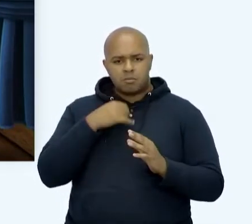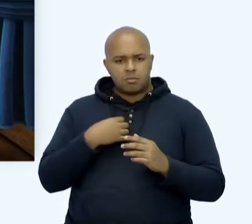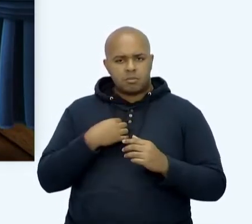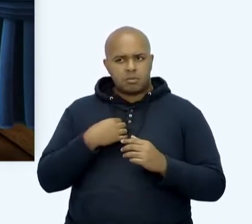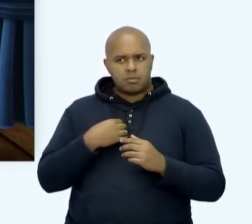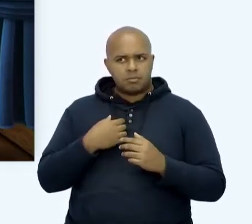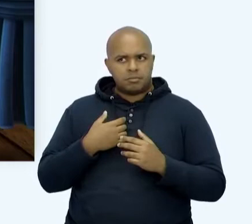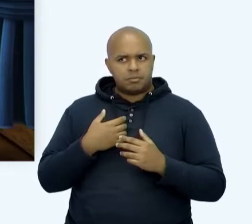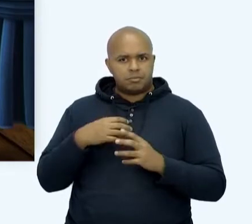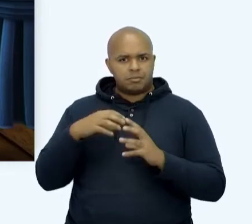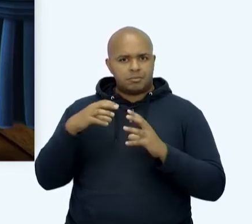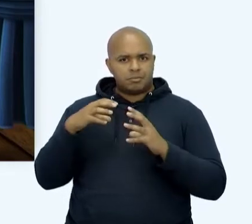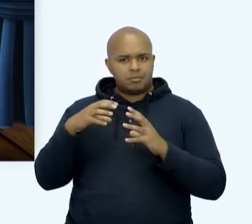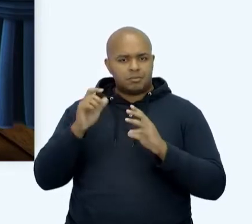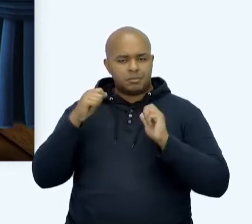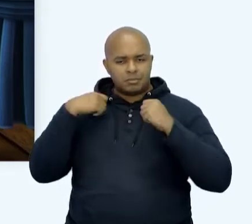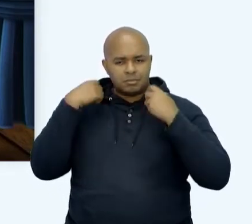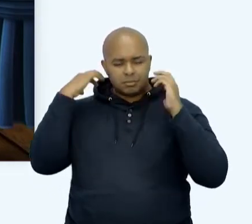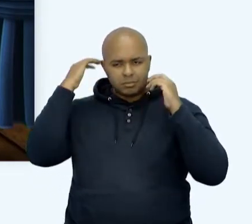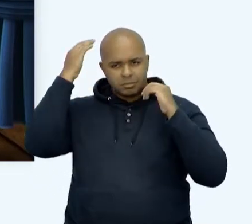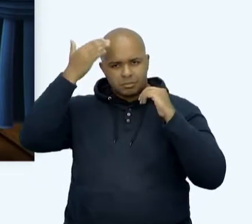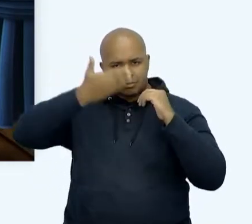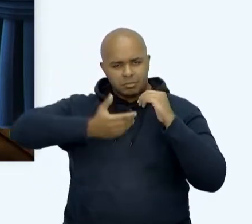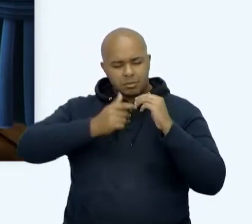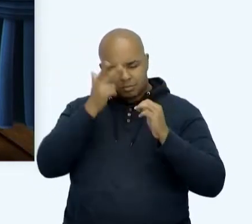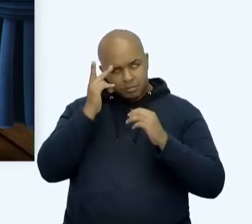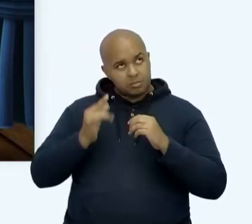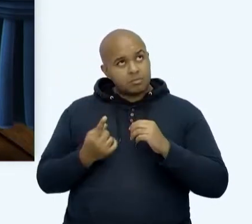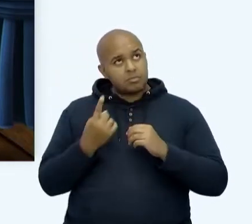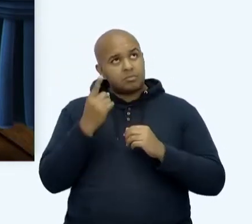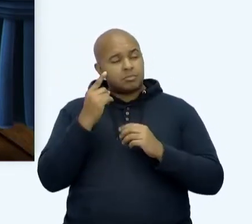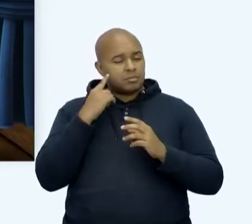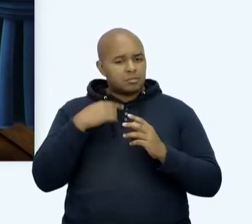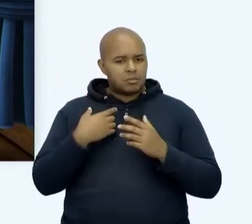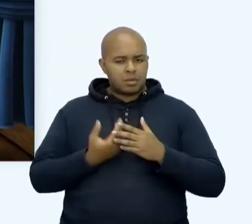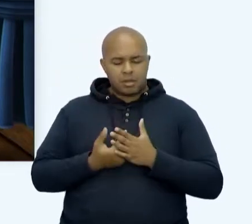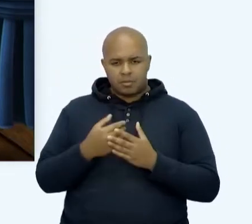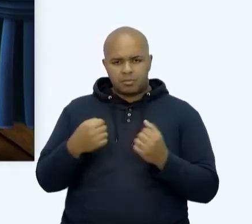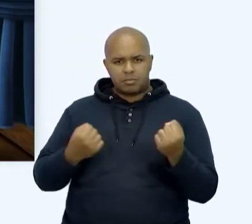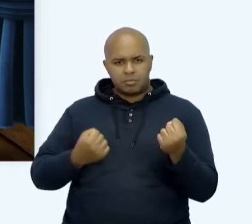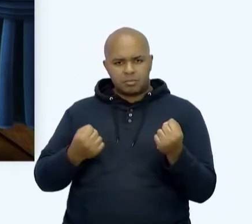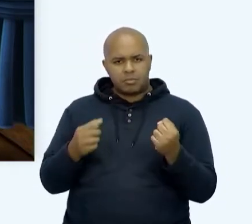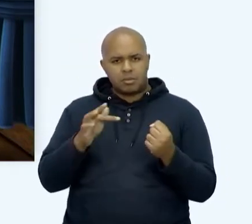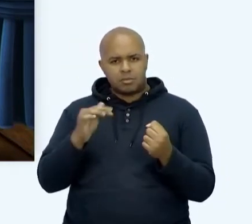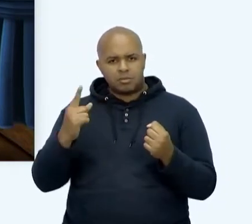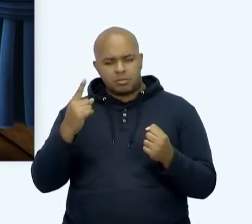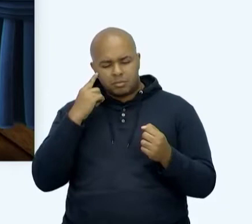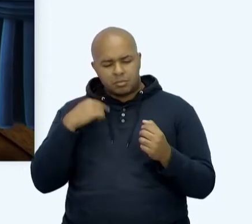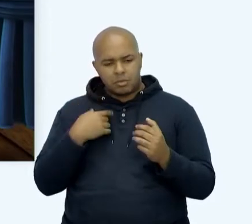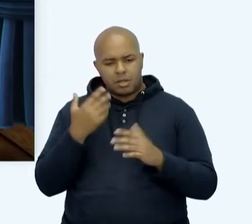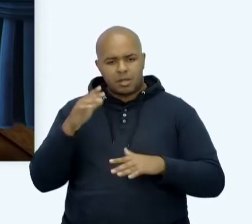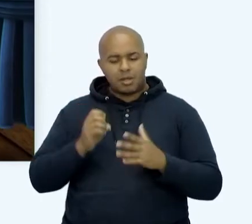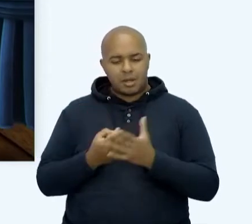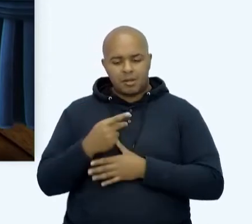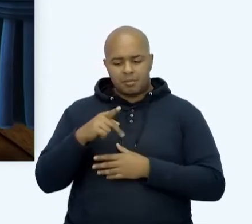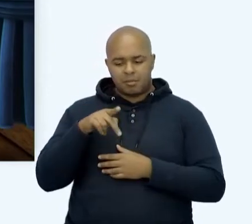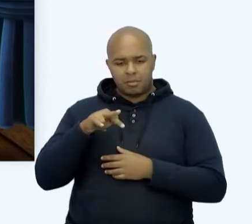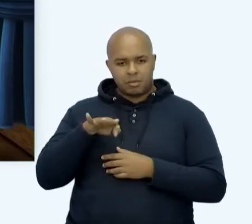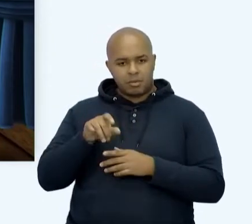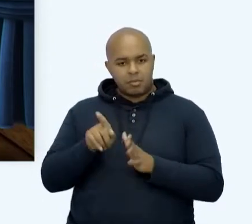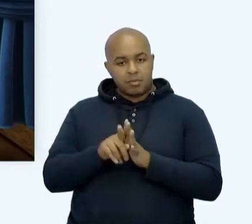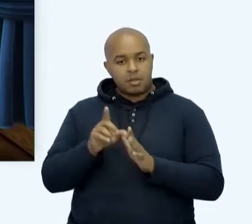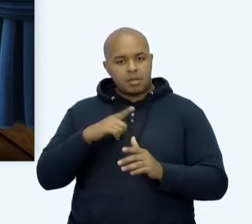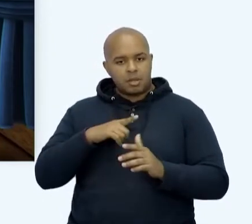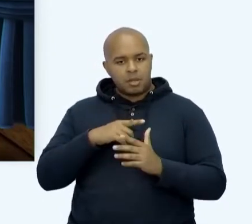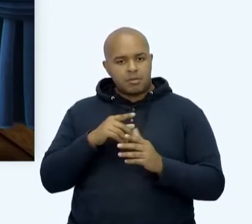de astronautas, vestes de corredores de Fórmula 1 e roupas de mergulho são produzidos com polímeros especiais que